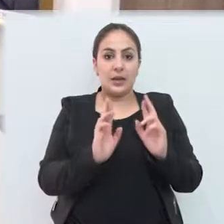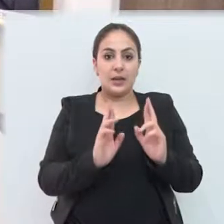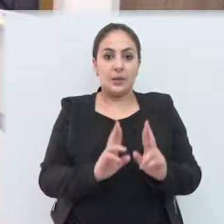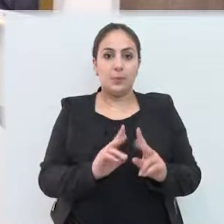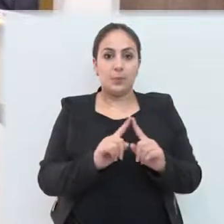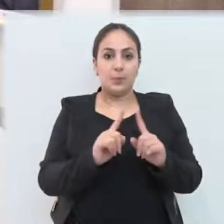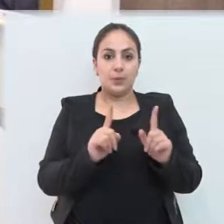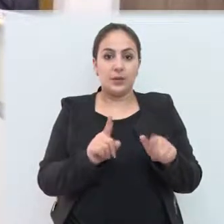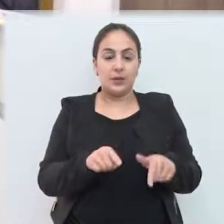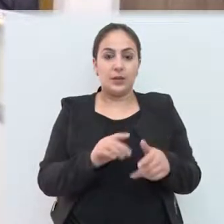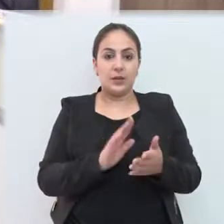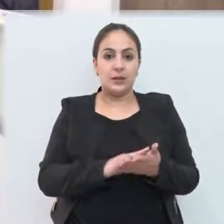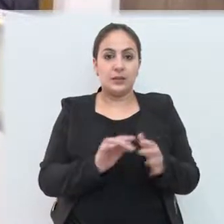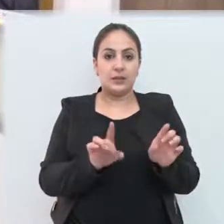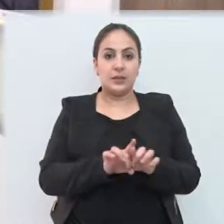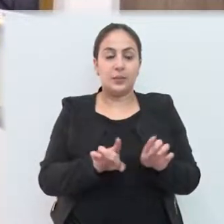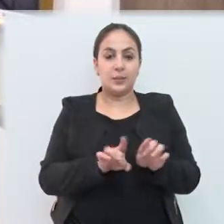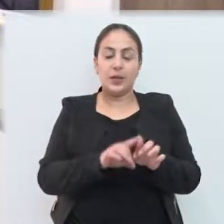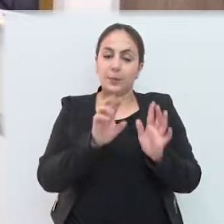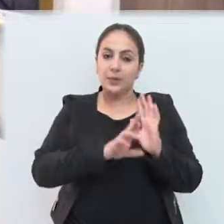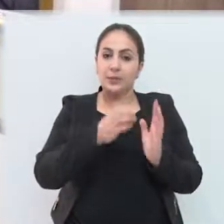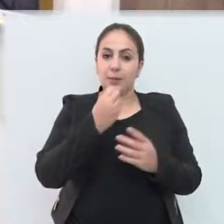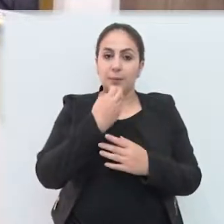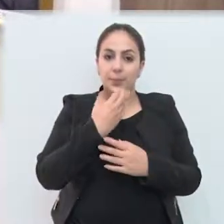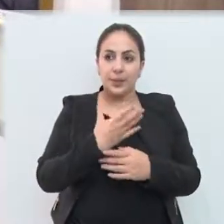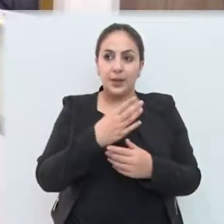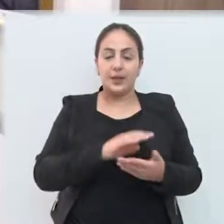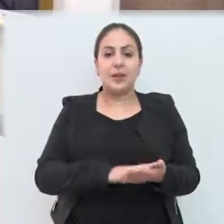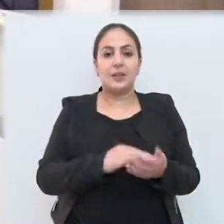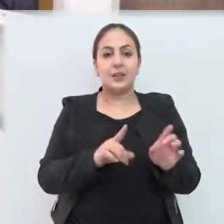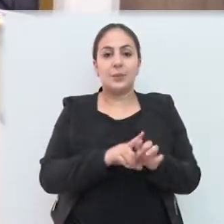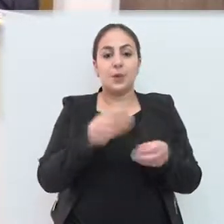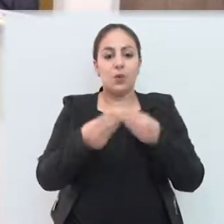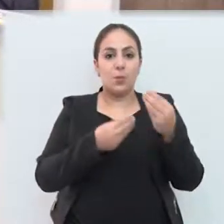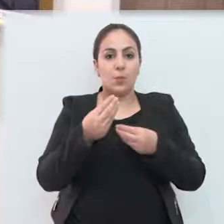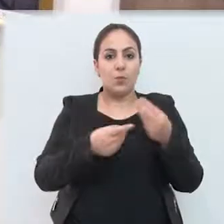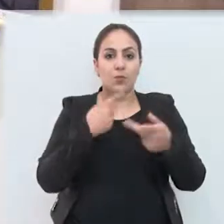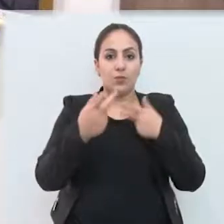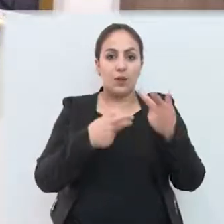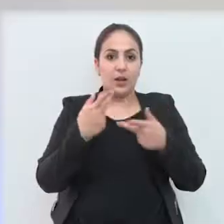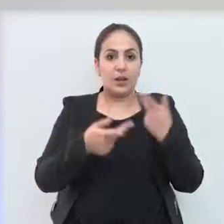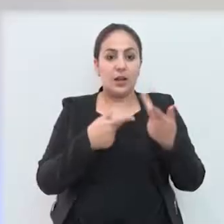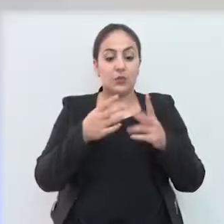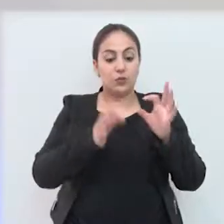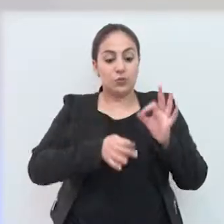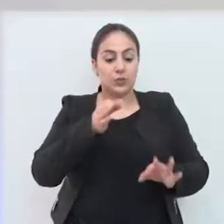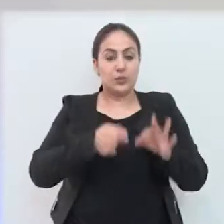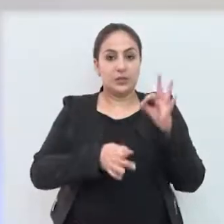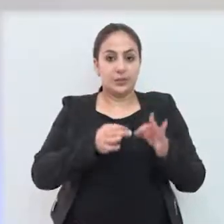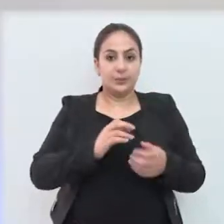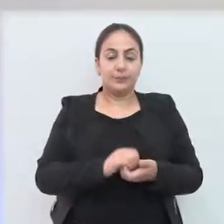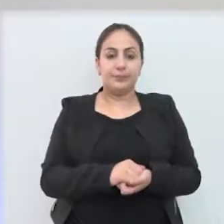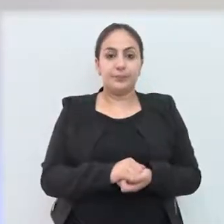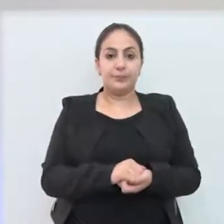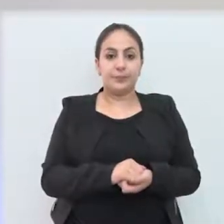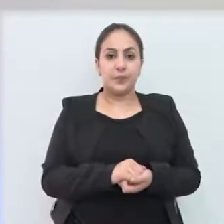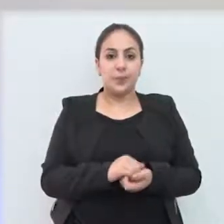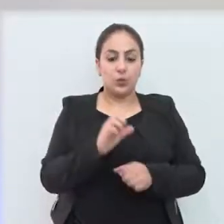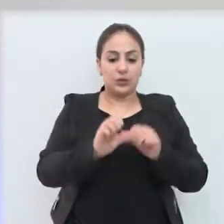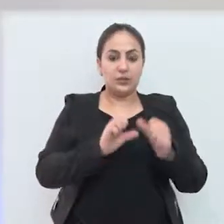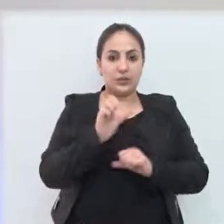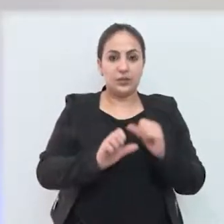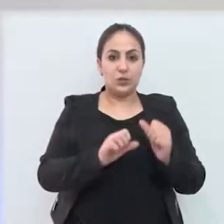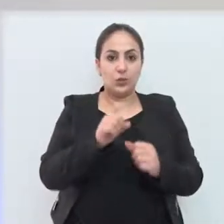recebemos muito bem a empresa Manitowoc. Ela, como disse a juíza na ação, que usou de má fé, não o vereador Patrick. Alterações em uma zona de